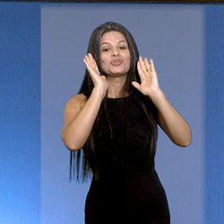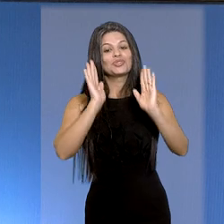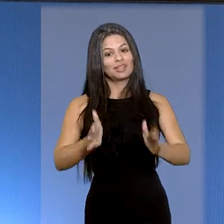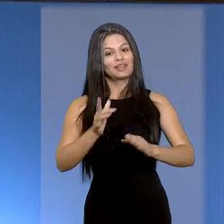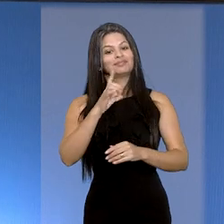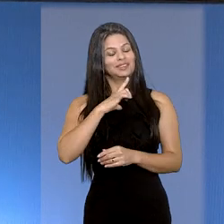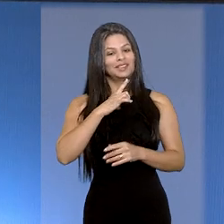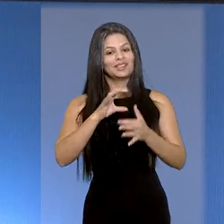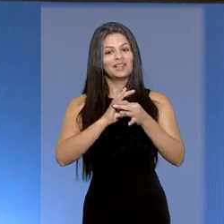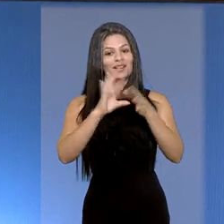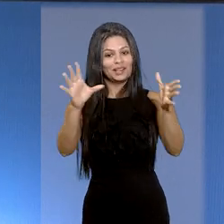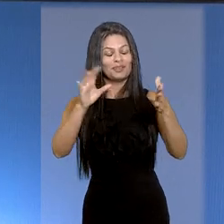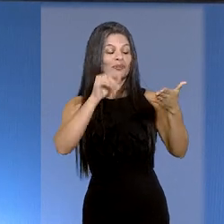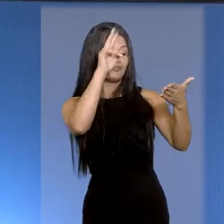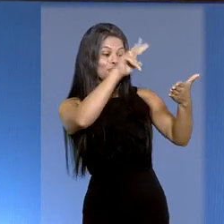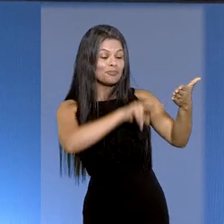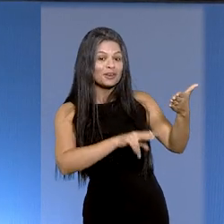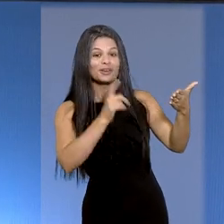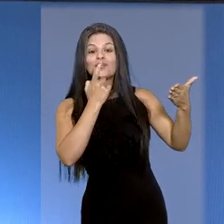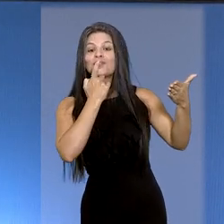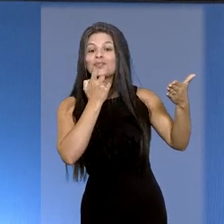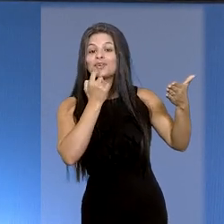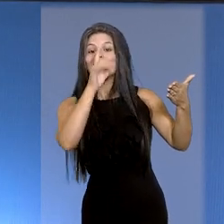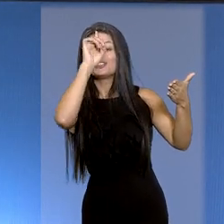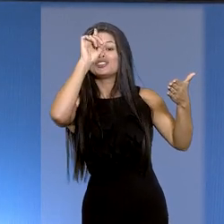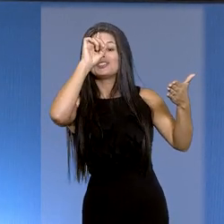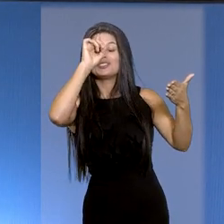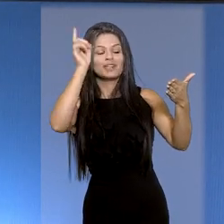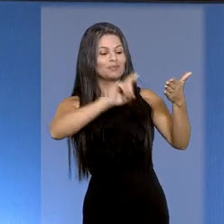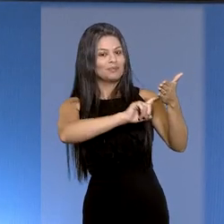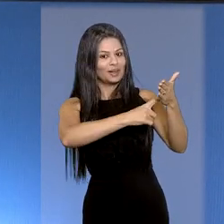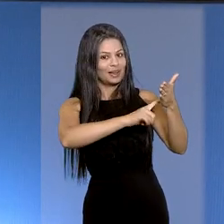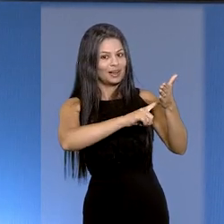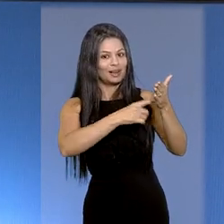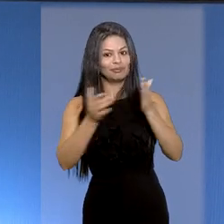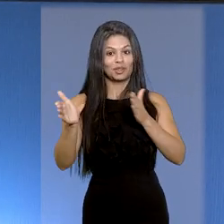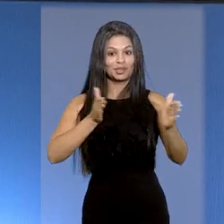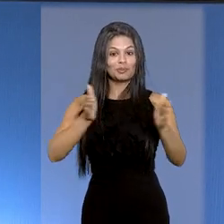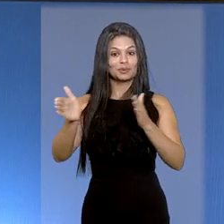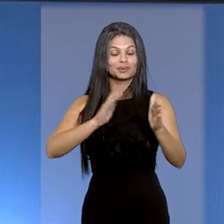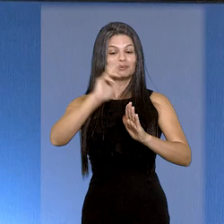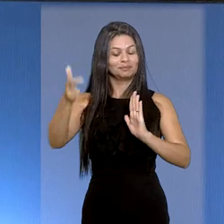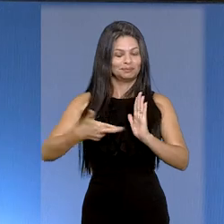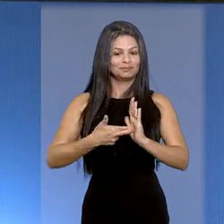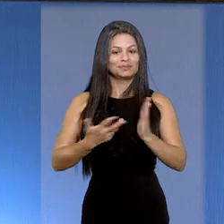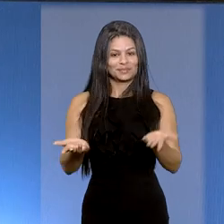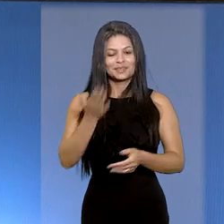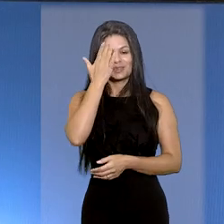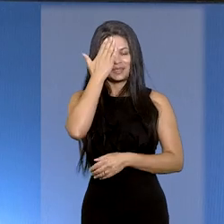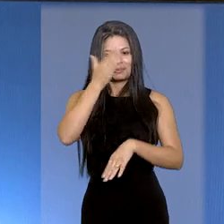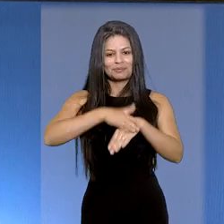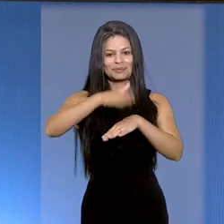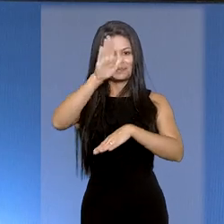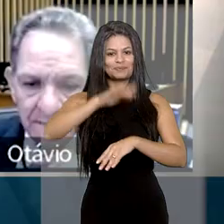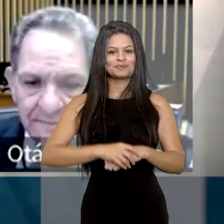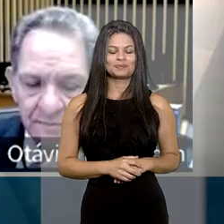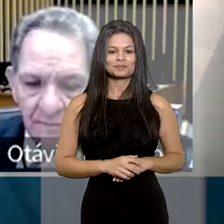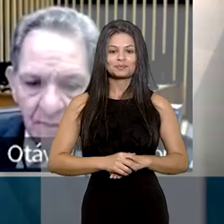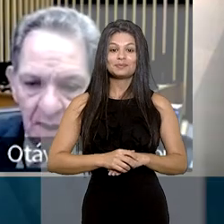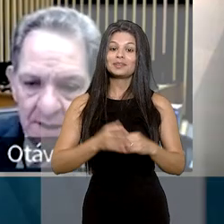tribunal Serve Para comprovar feriado local no momento da interposição de recurso saiba